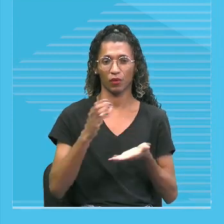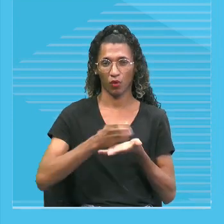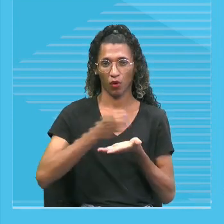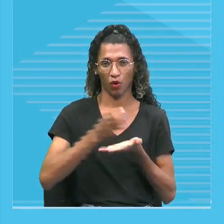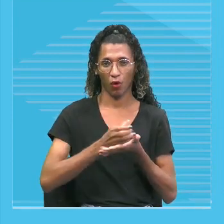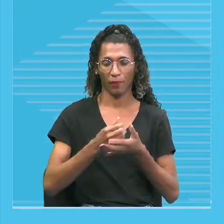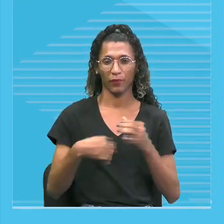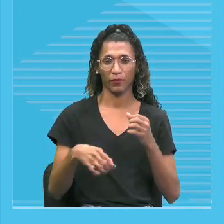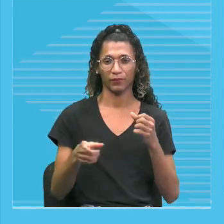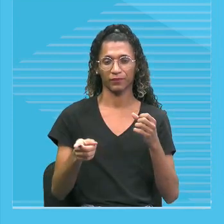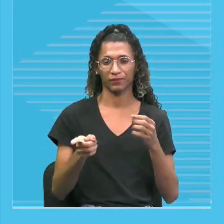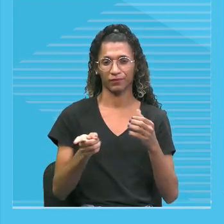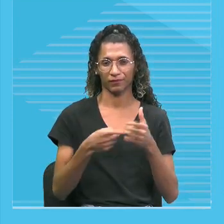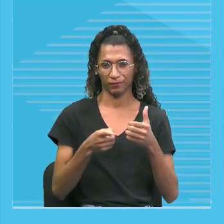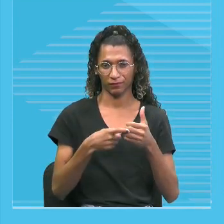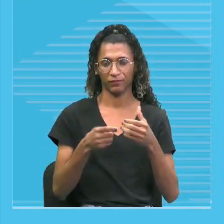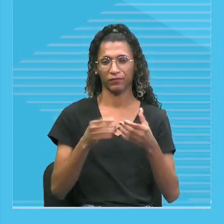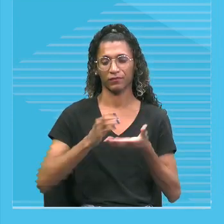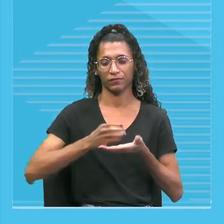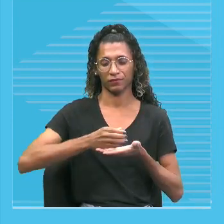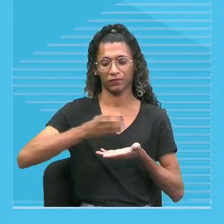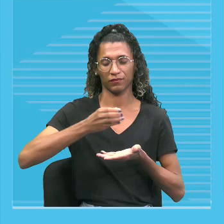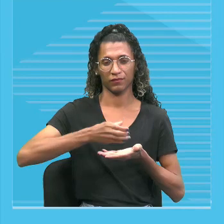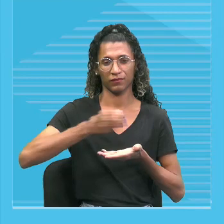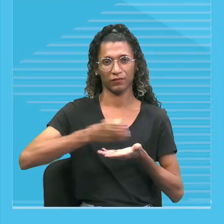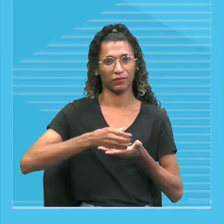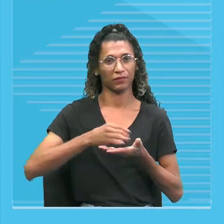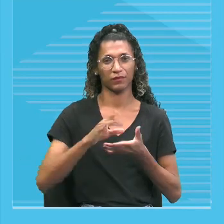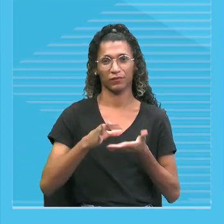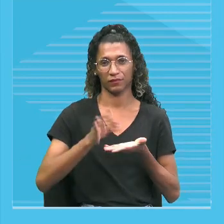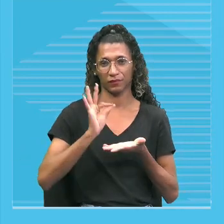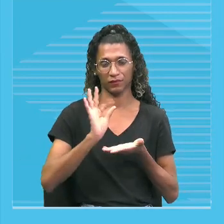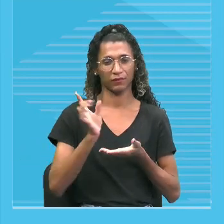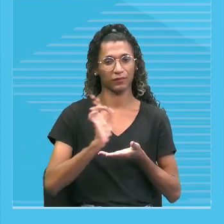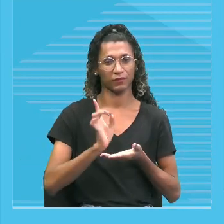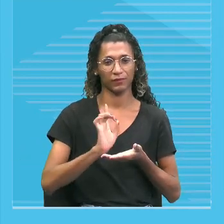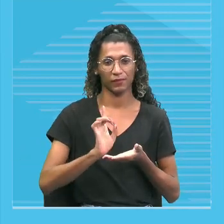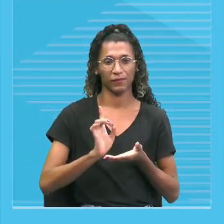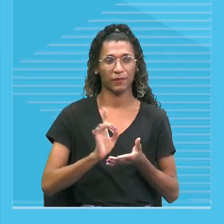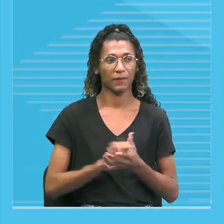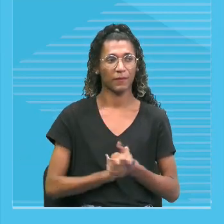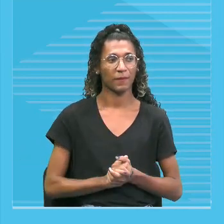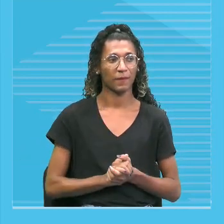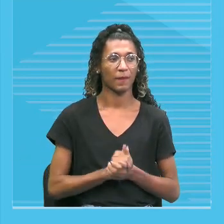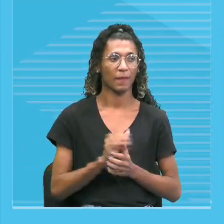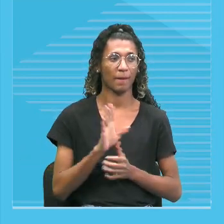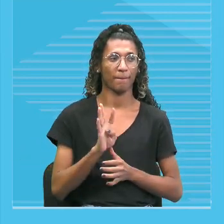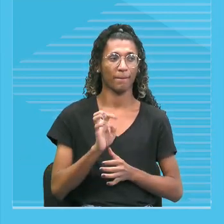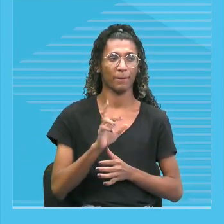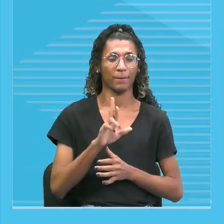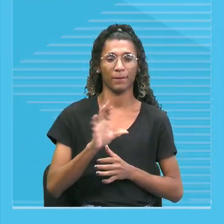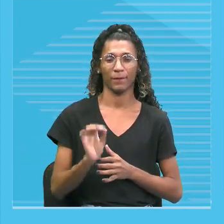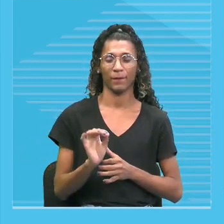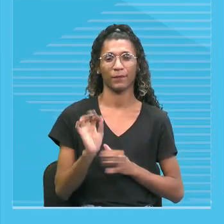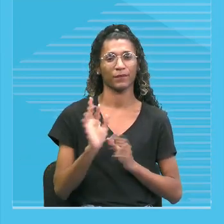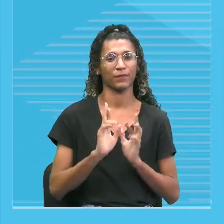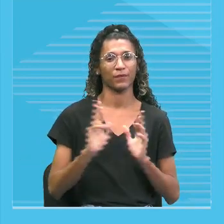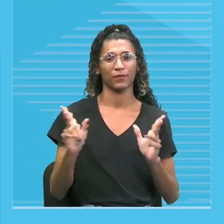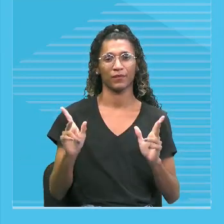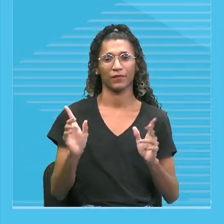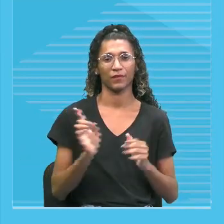quer dizer xícara não serve berro é agrião